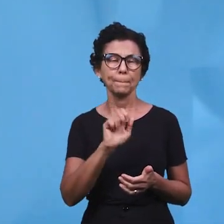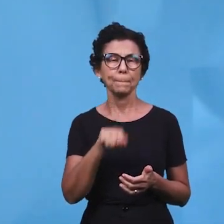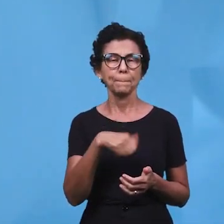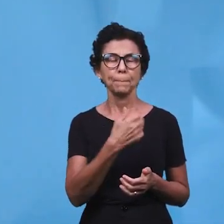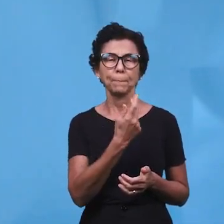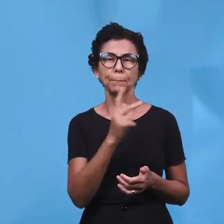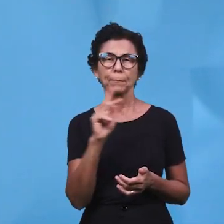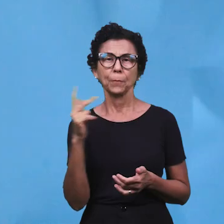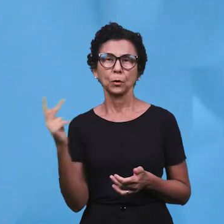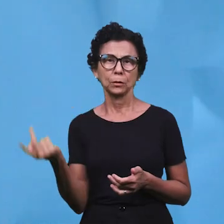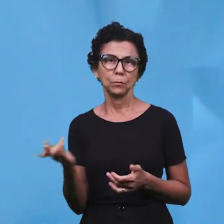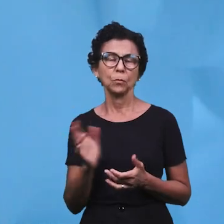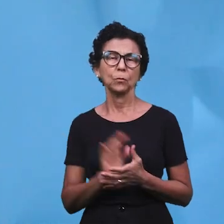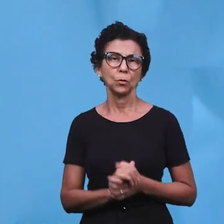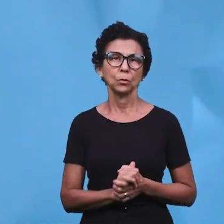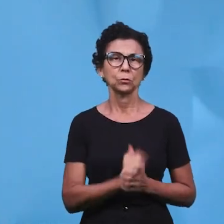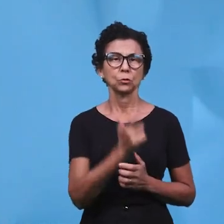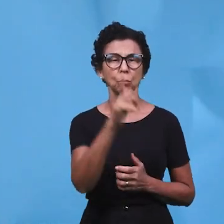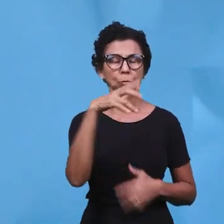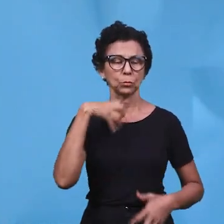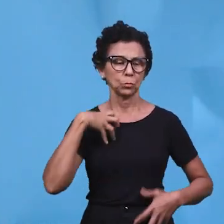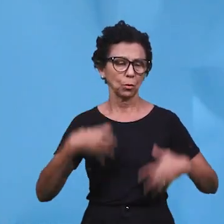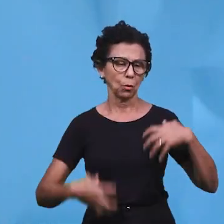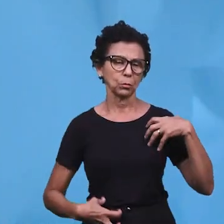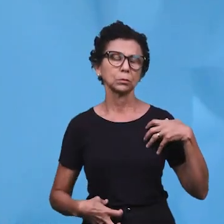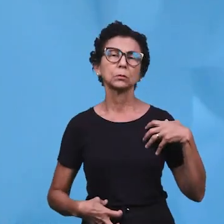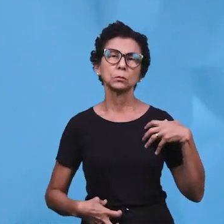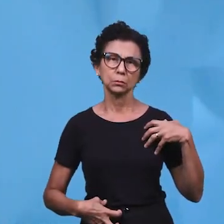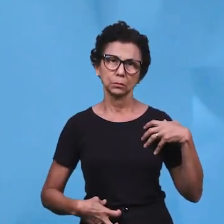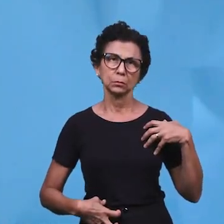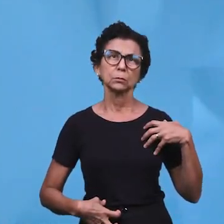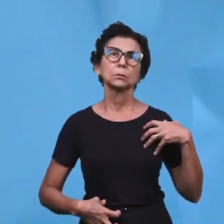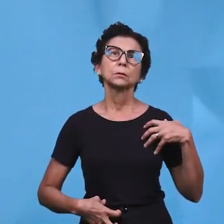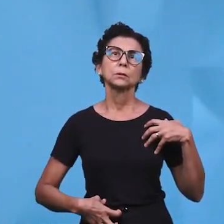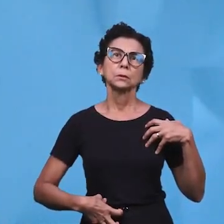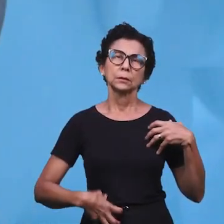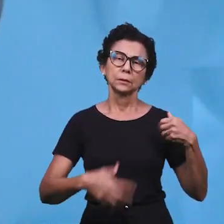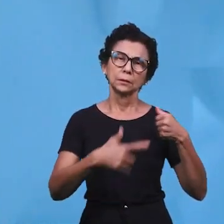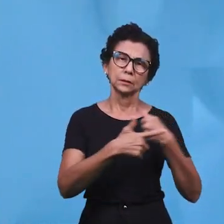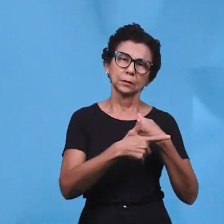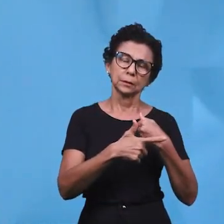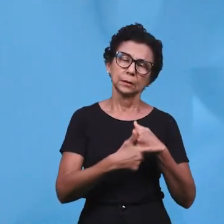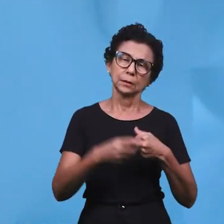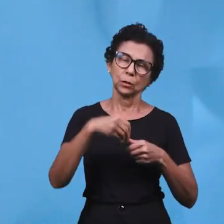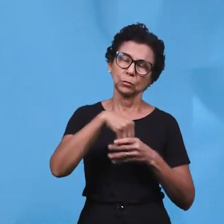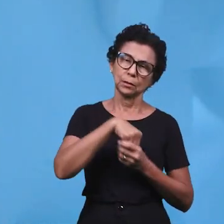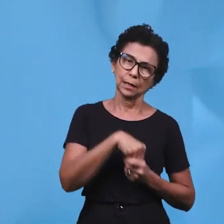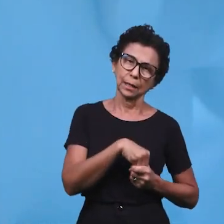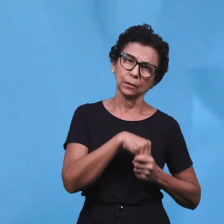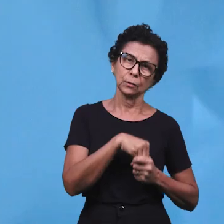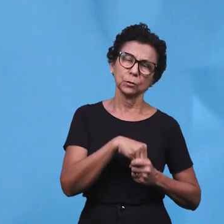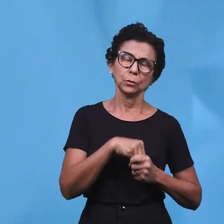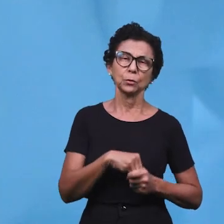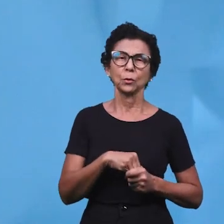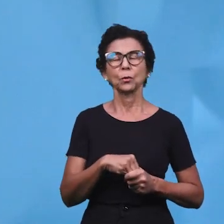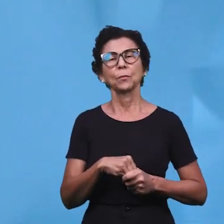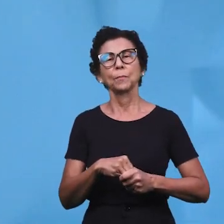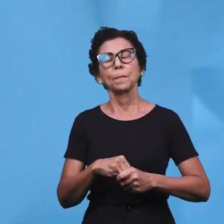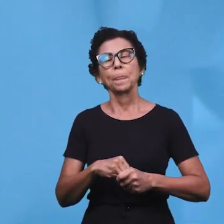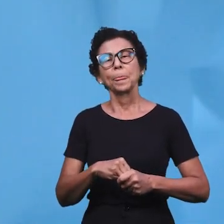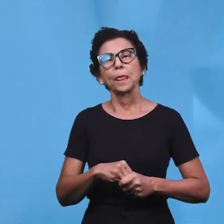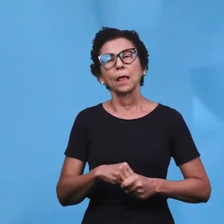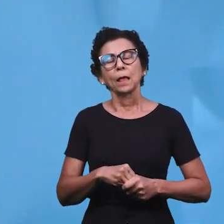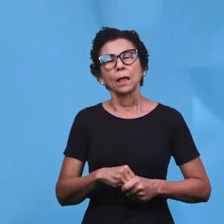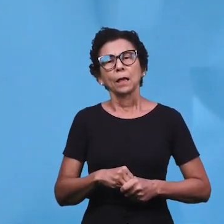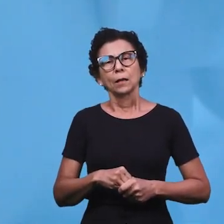também ocorre a regulação de outros órgãos do nosso corpo, que estão ligados no ritmo circadiano. Isso, com o tempo,